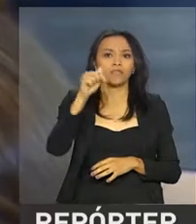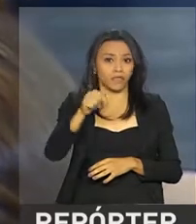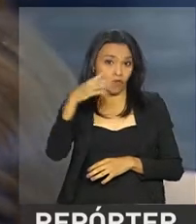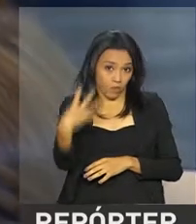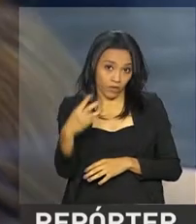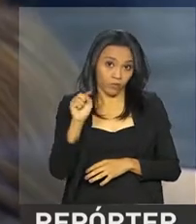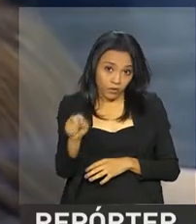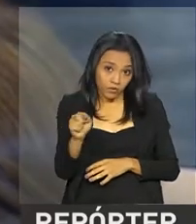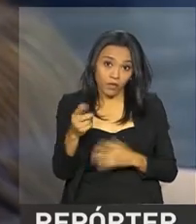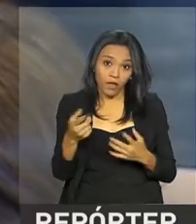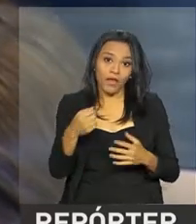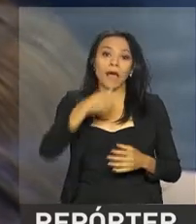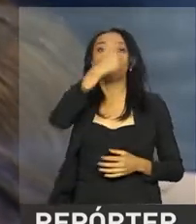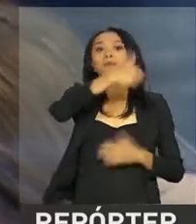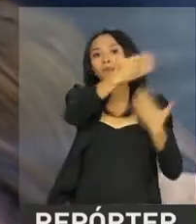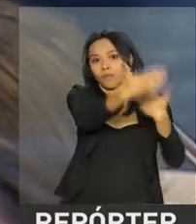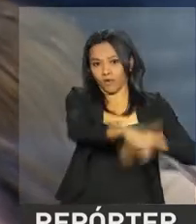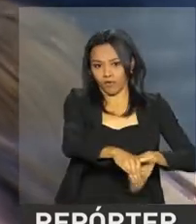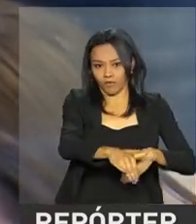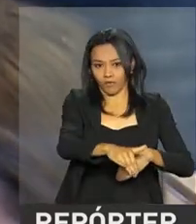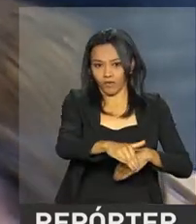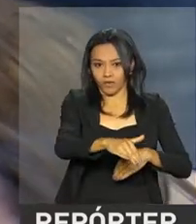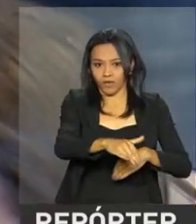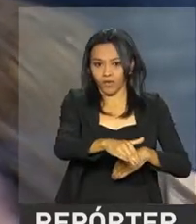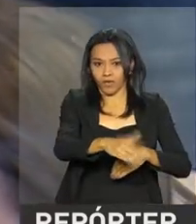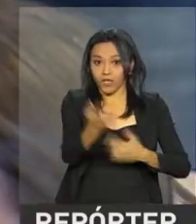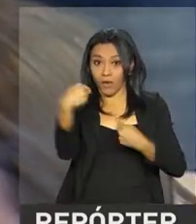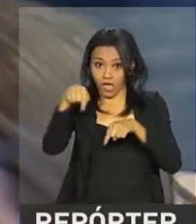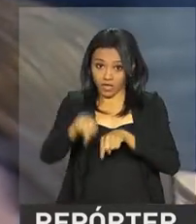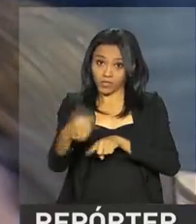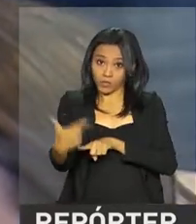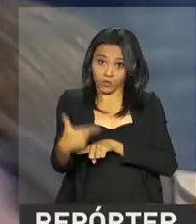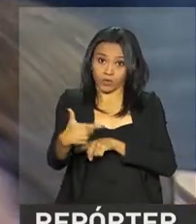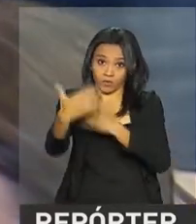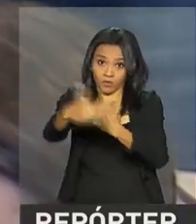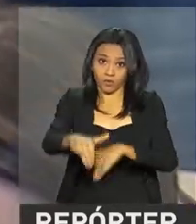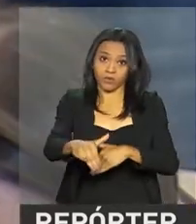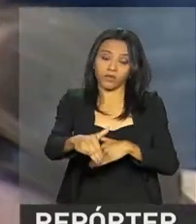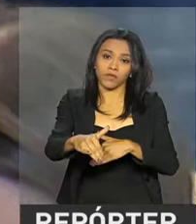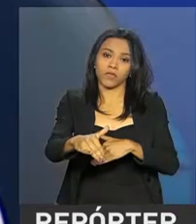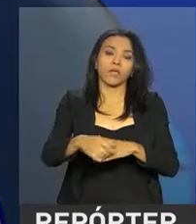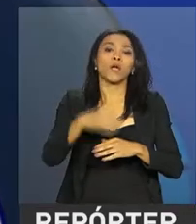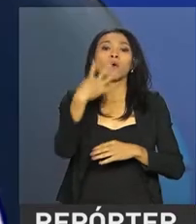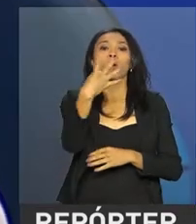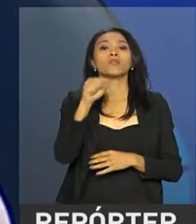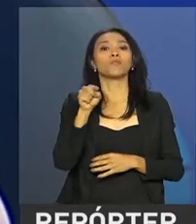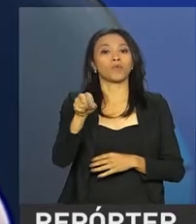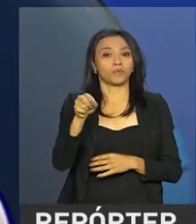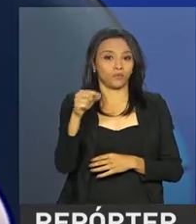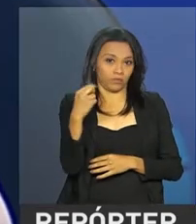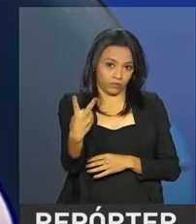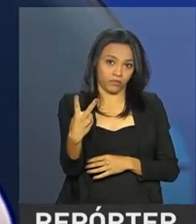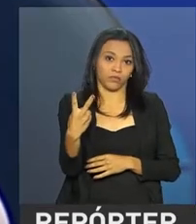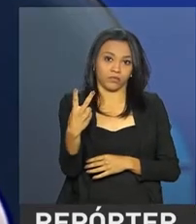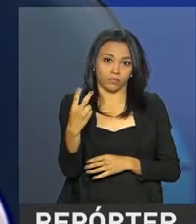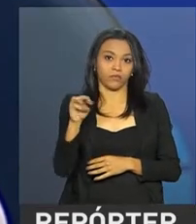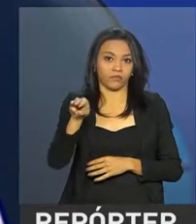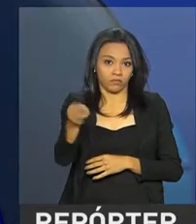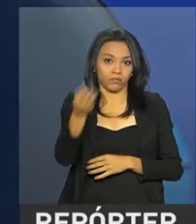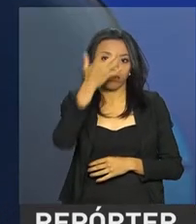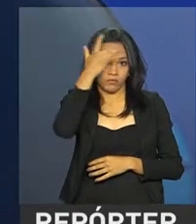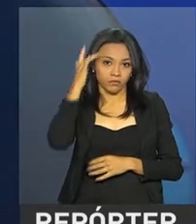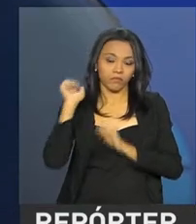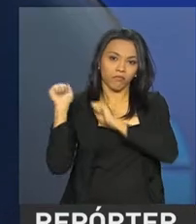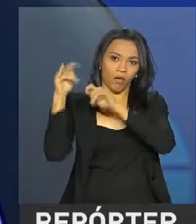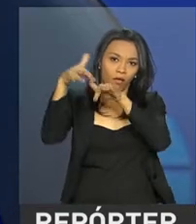4.574.896. A primeira aplicação. Essa foi a segunda. A segunda, eu acho 4.2, se eu não me engano. É